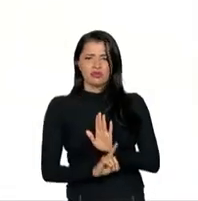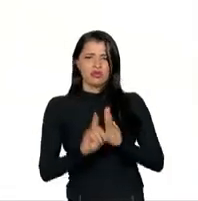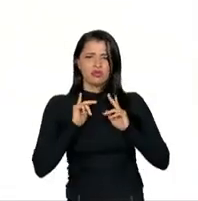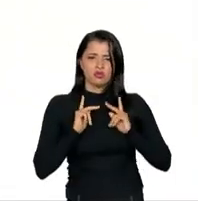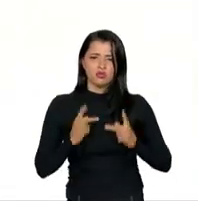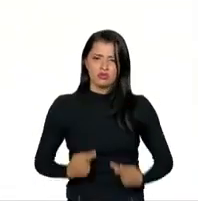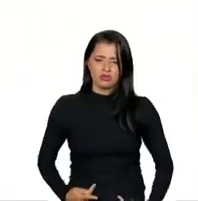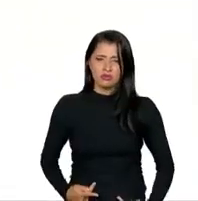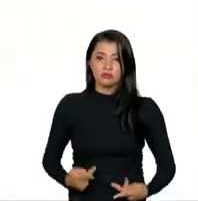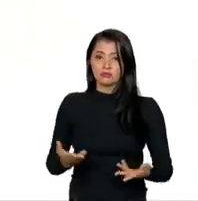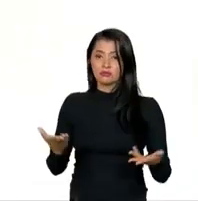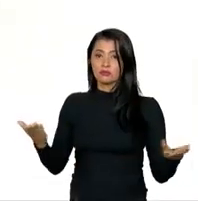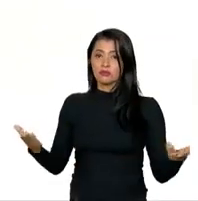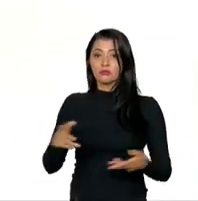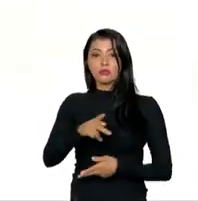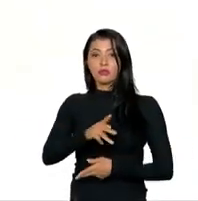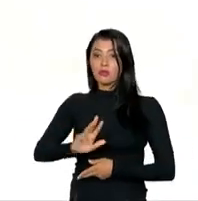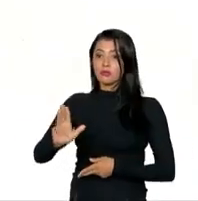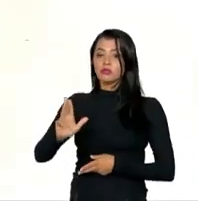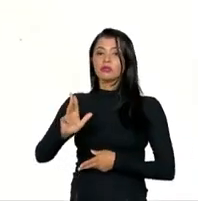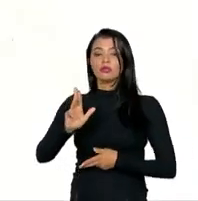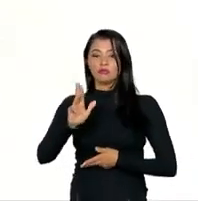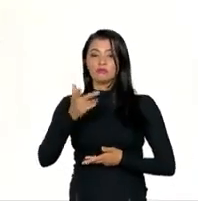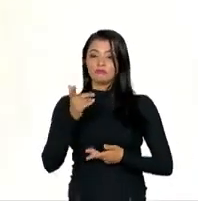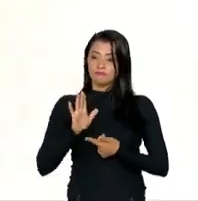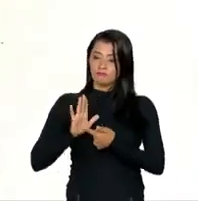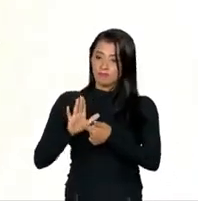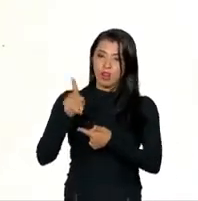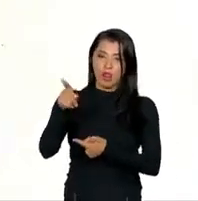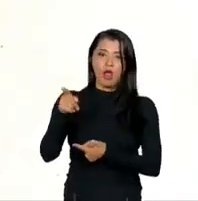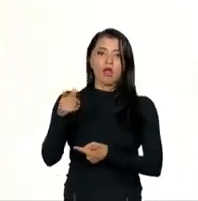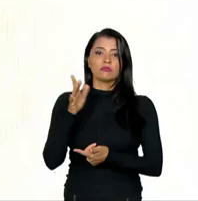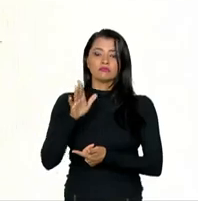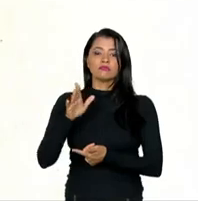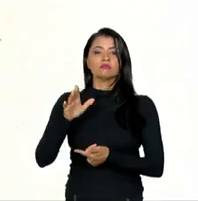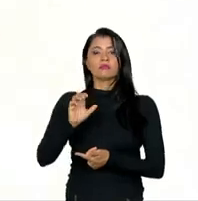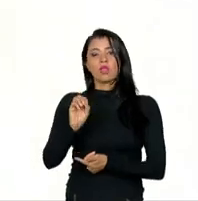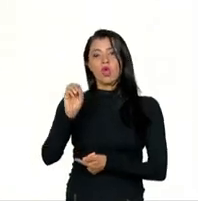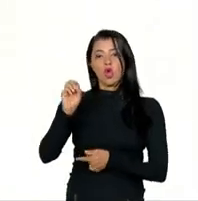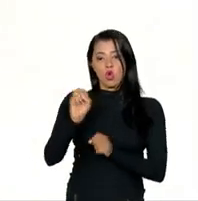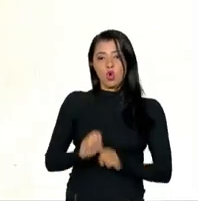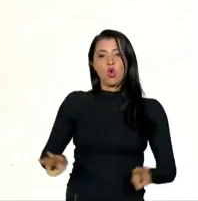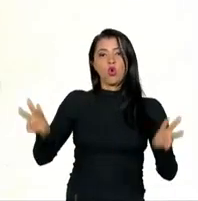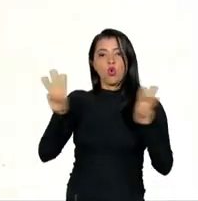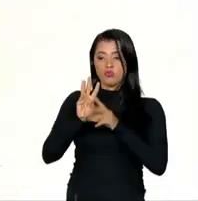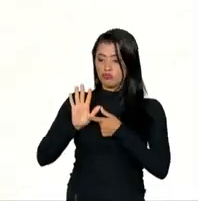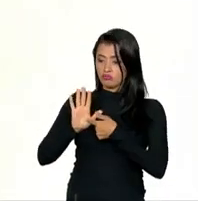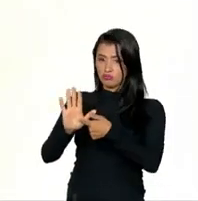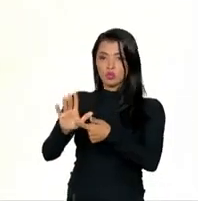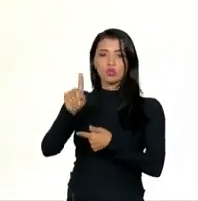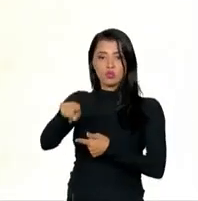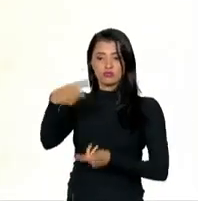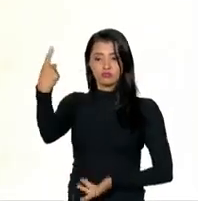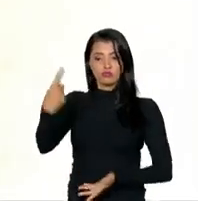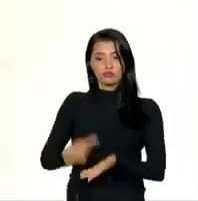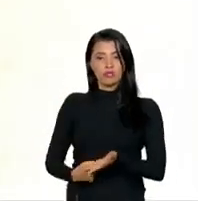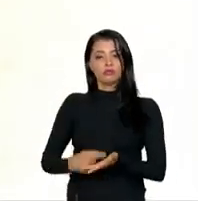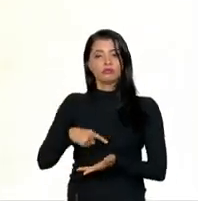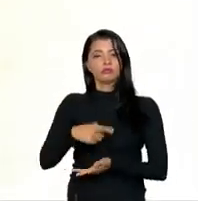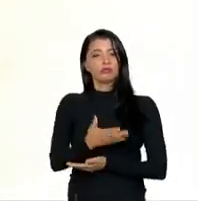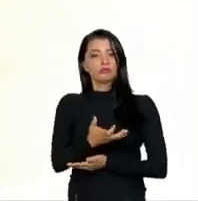Ou seja, o presidente hoje botou na mesa da ONU a pauta e o compromisso que